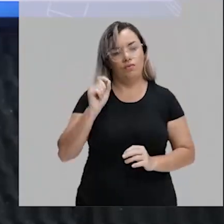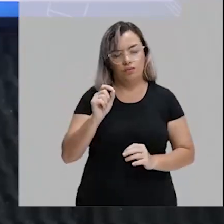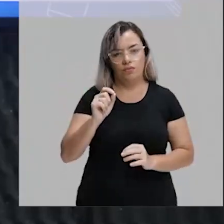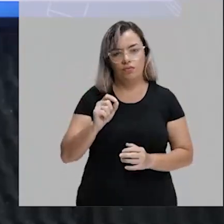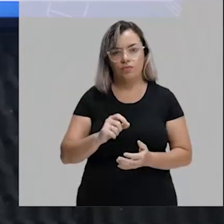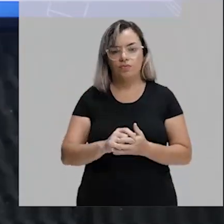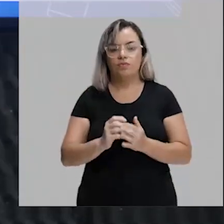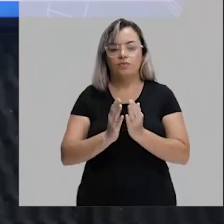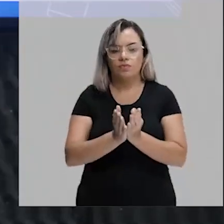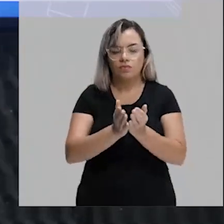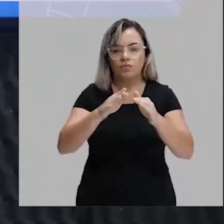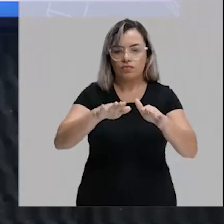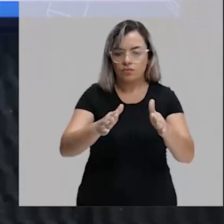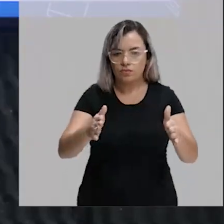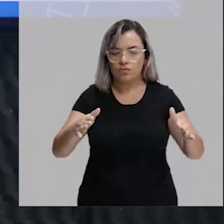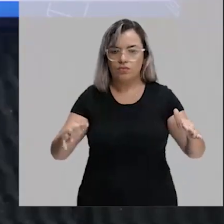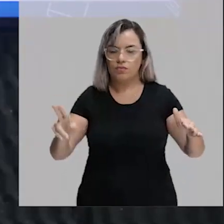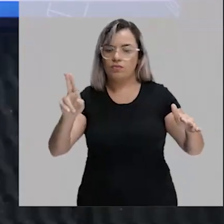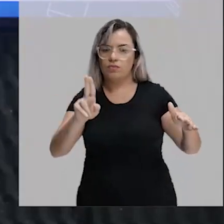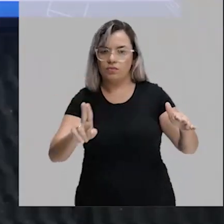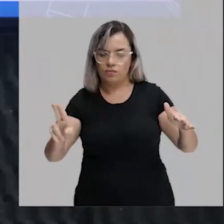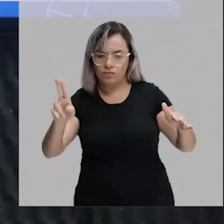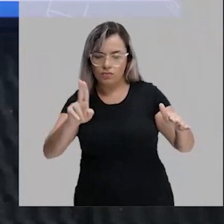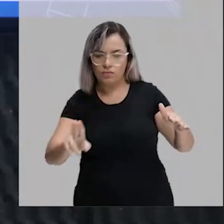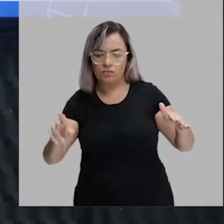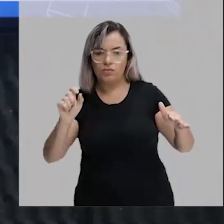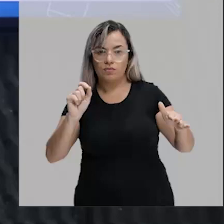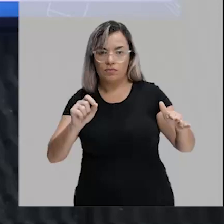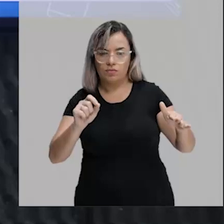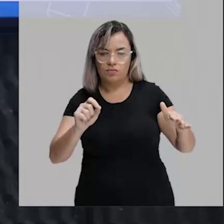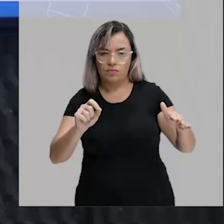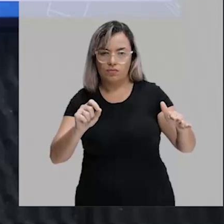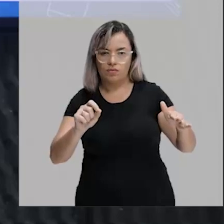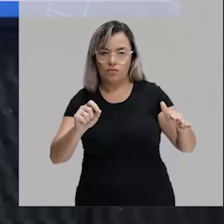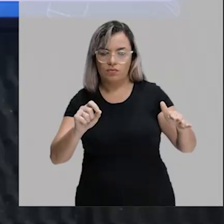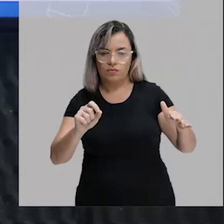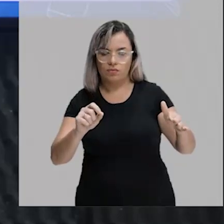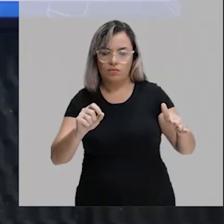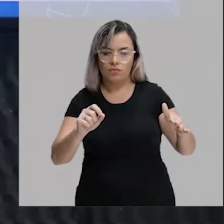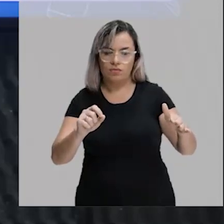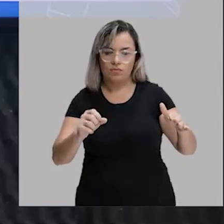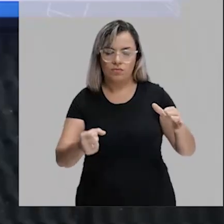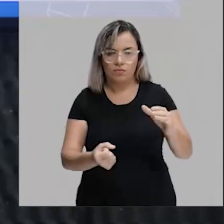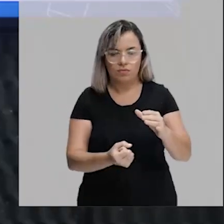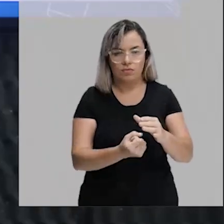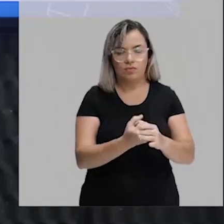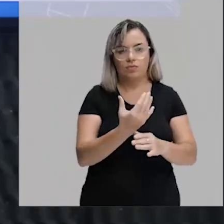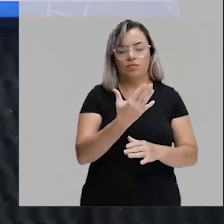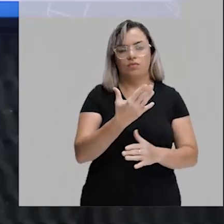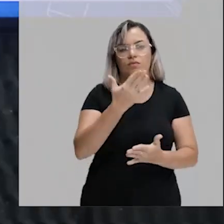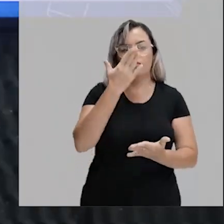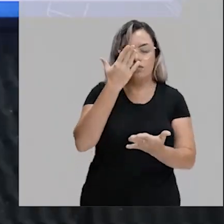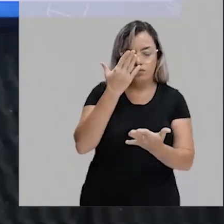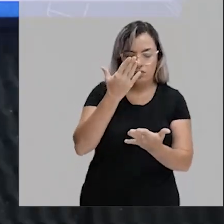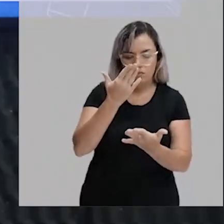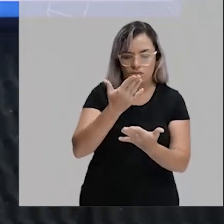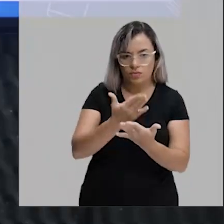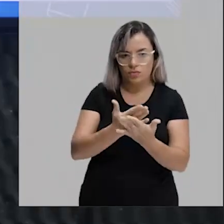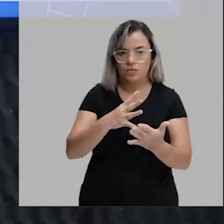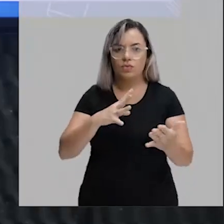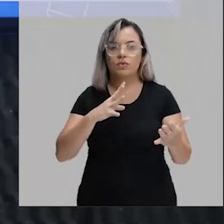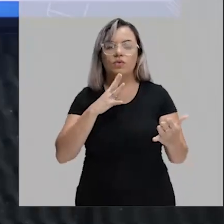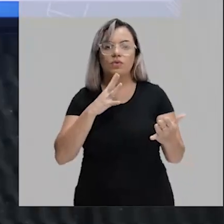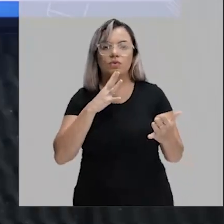algumas delas, inclusive, tecnologias provenientes de estudos ou de